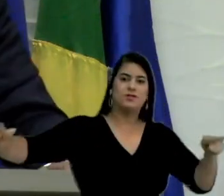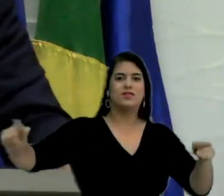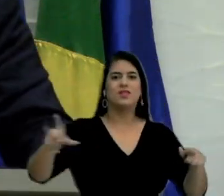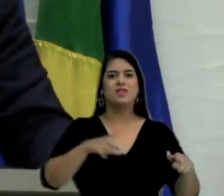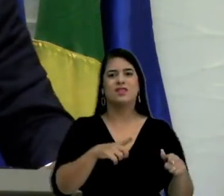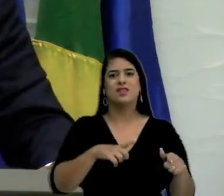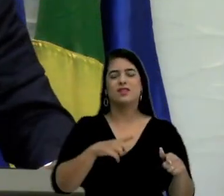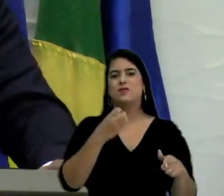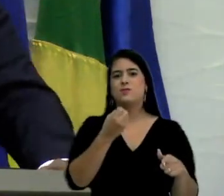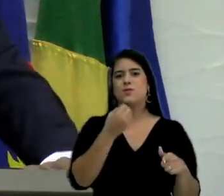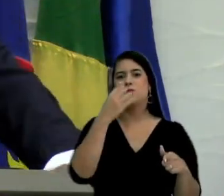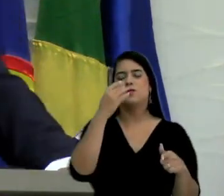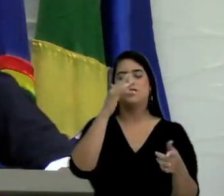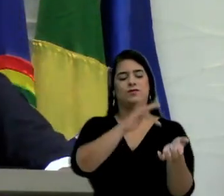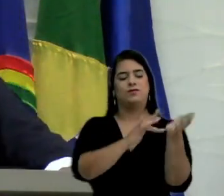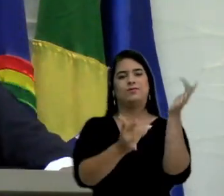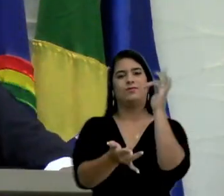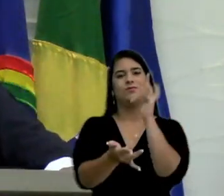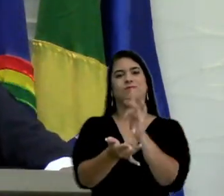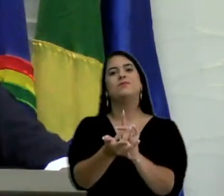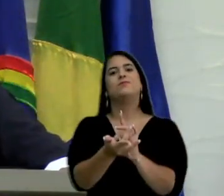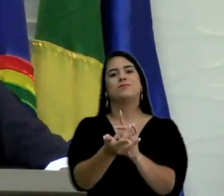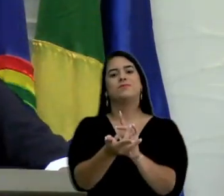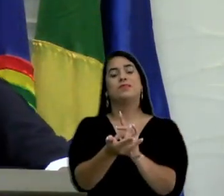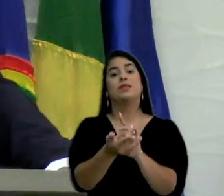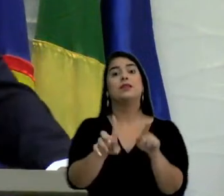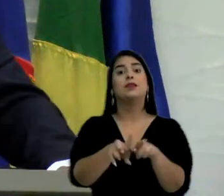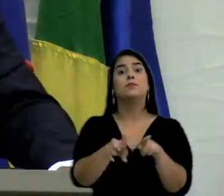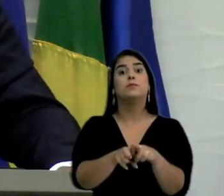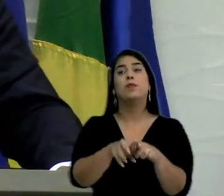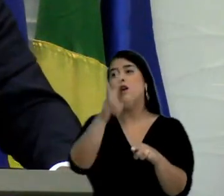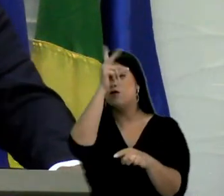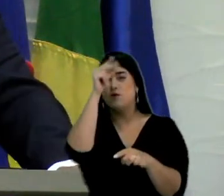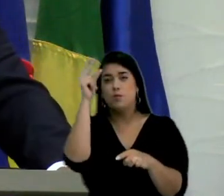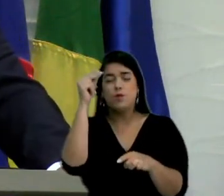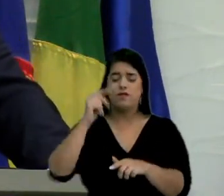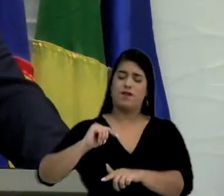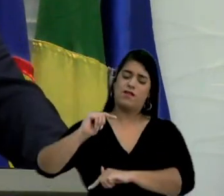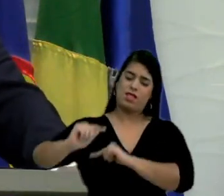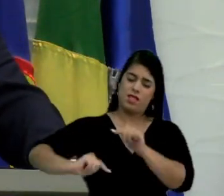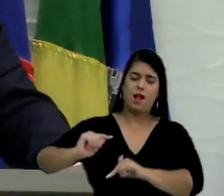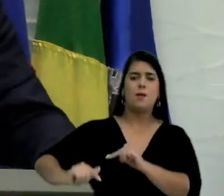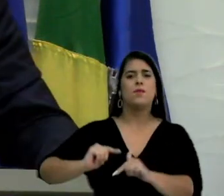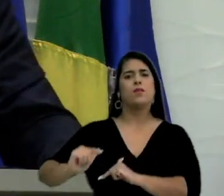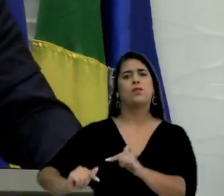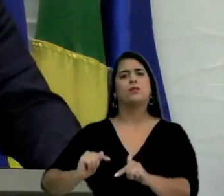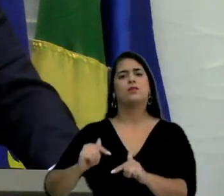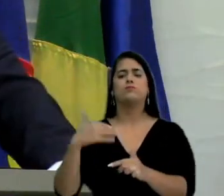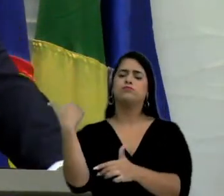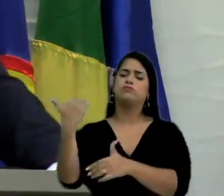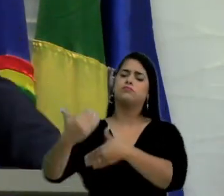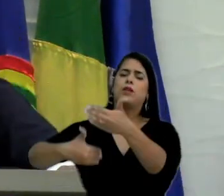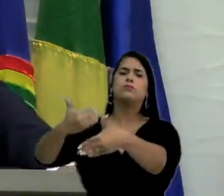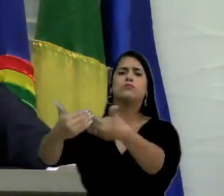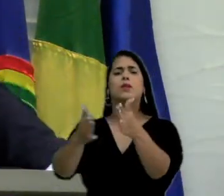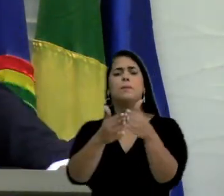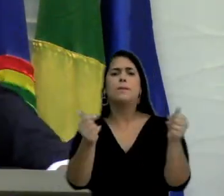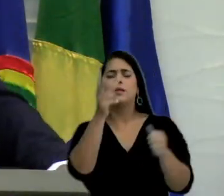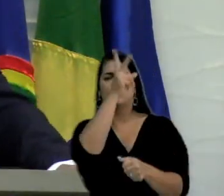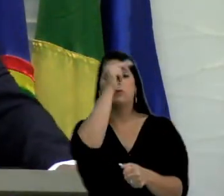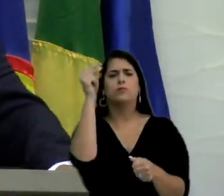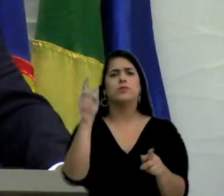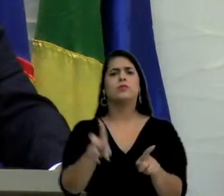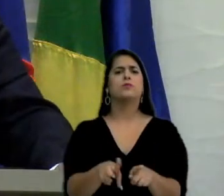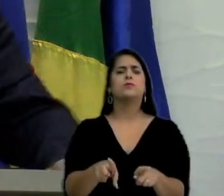frente e um prefeito trabalhando esse prefeito Tem trabalhado por sãoo e quero pedir ao prefeito